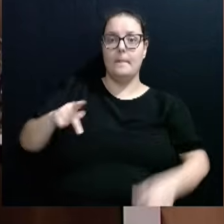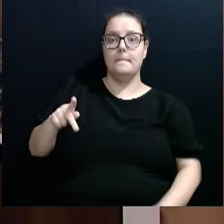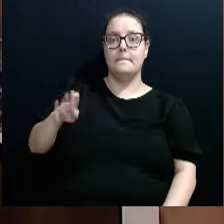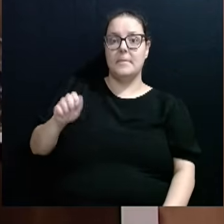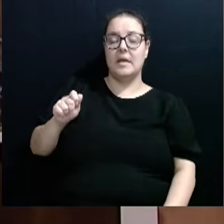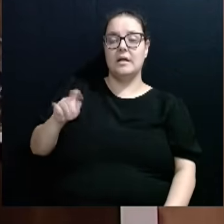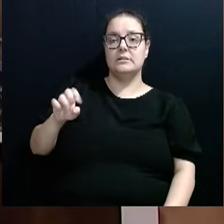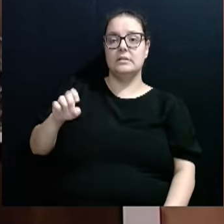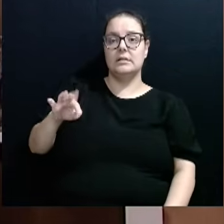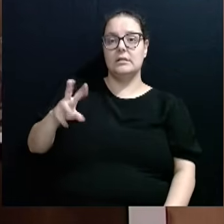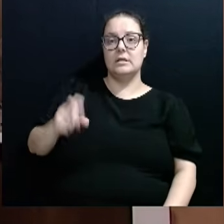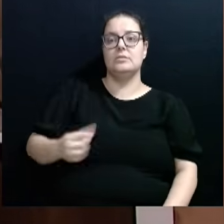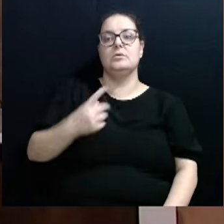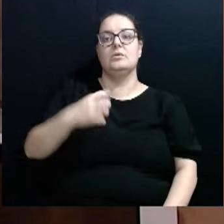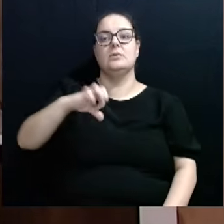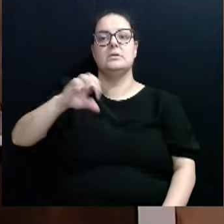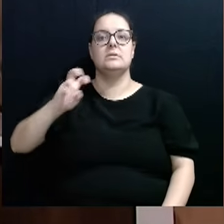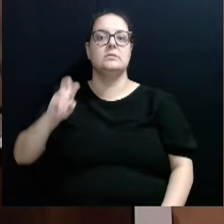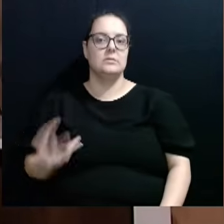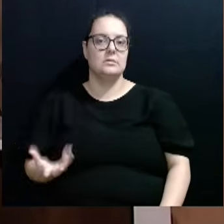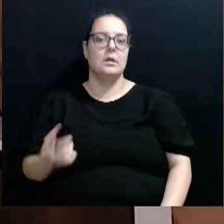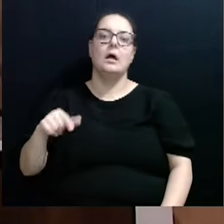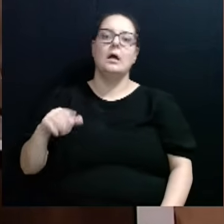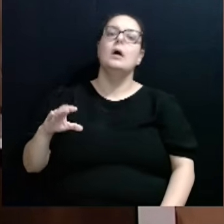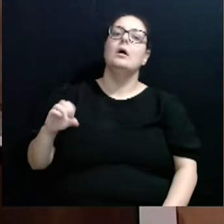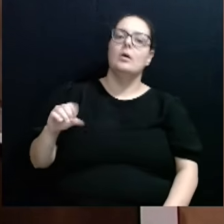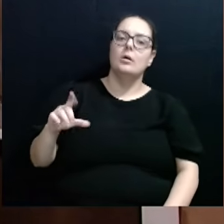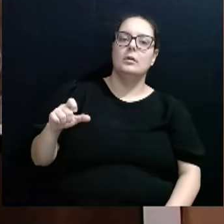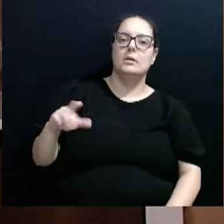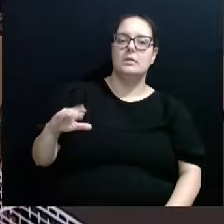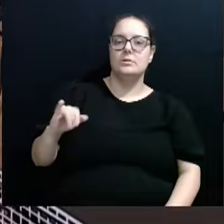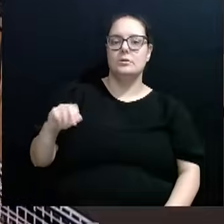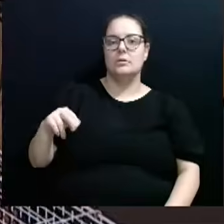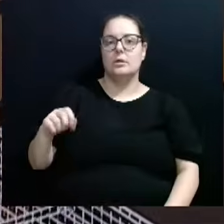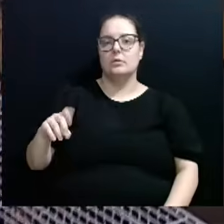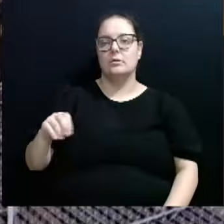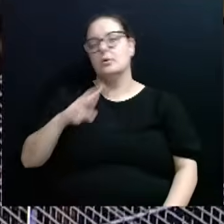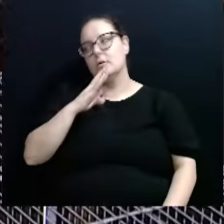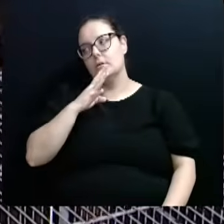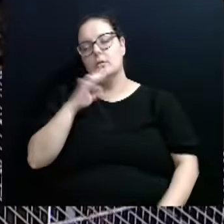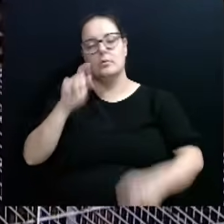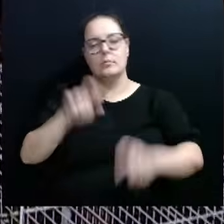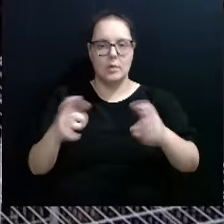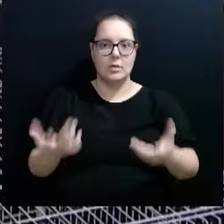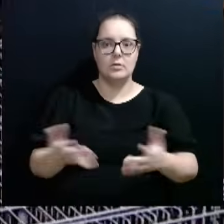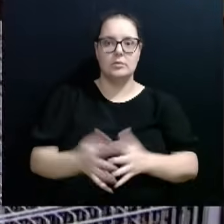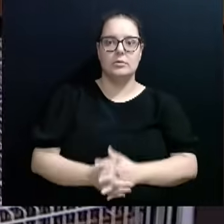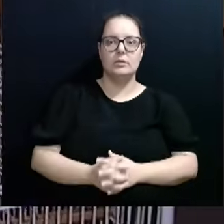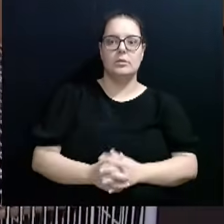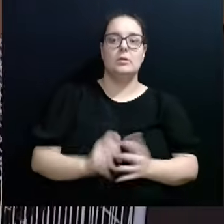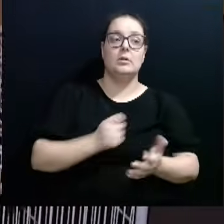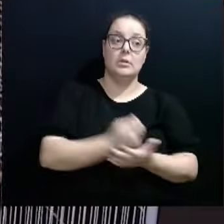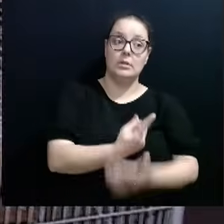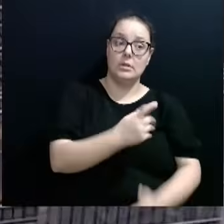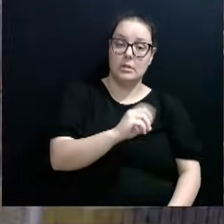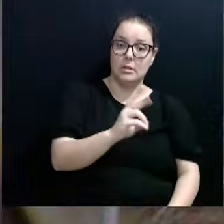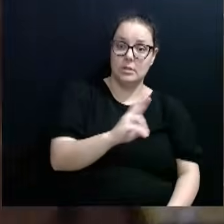aí é colecionador, aí a pessoa vem, aí eu conheço gente assim, que paga R$10 e tem gente que